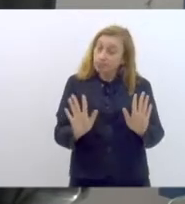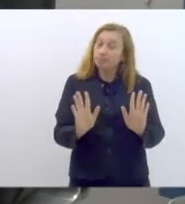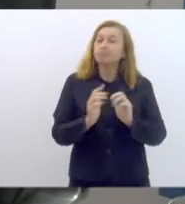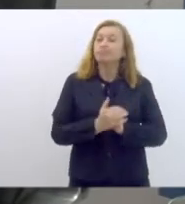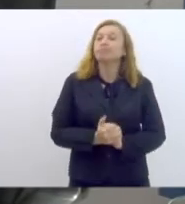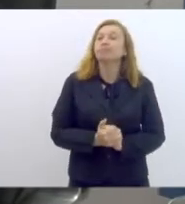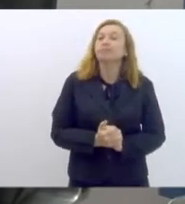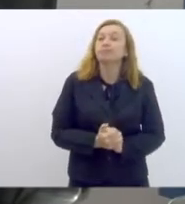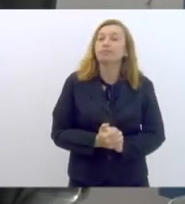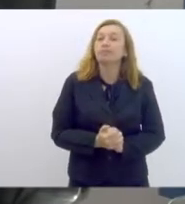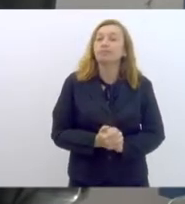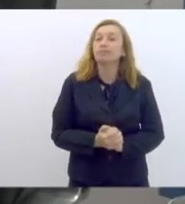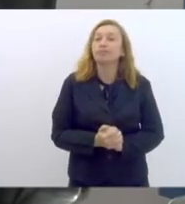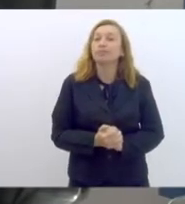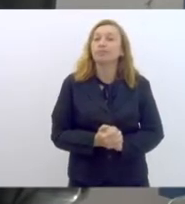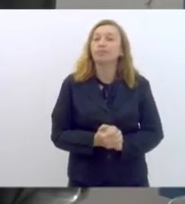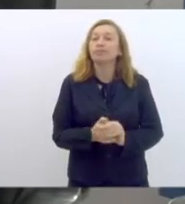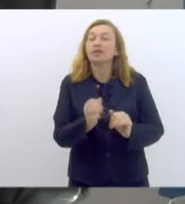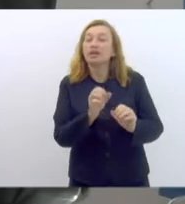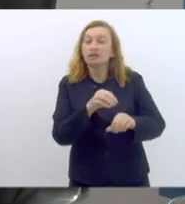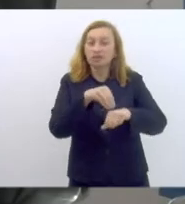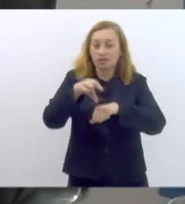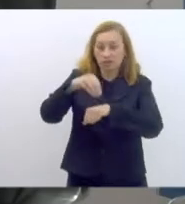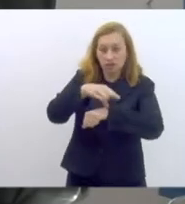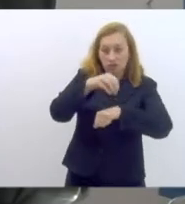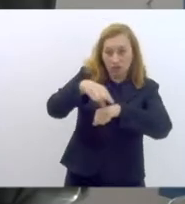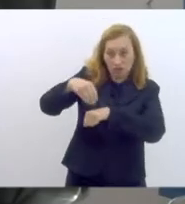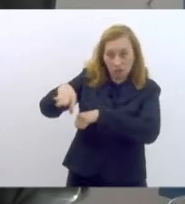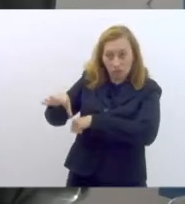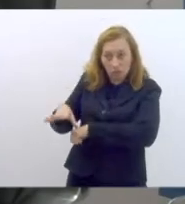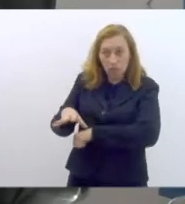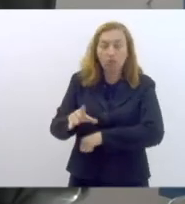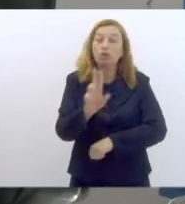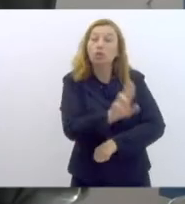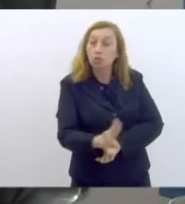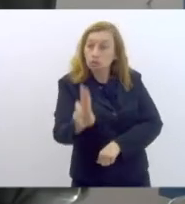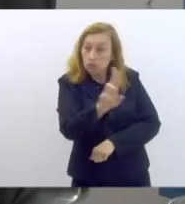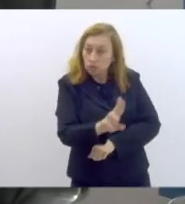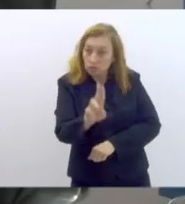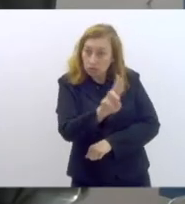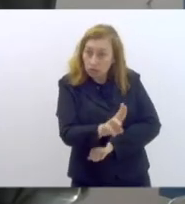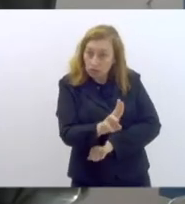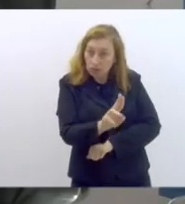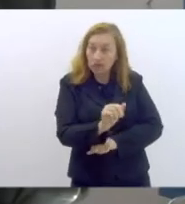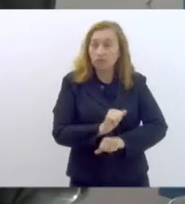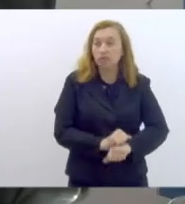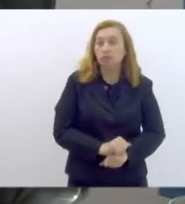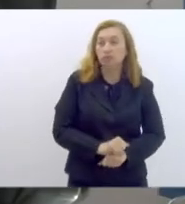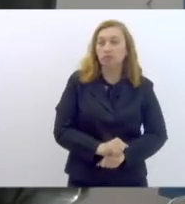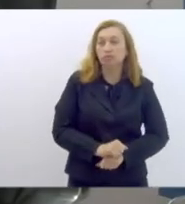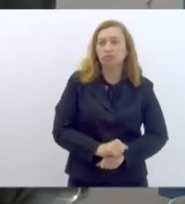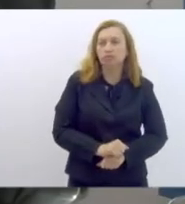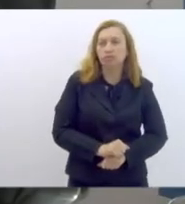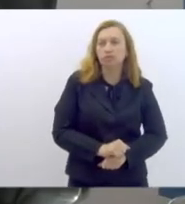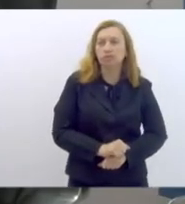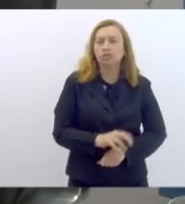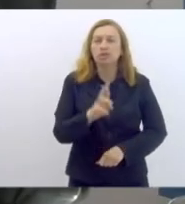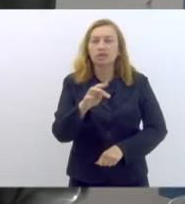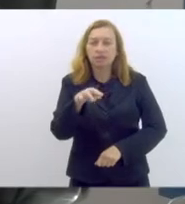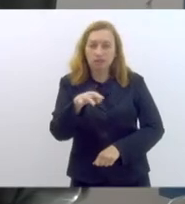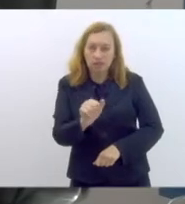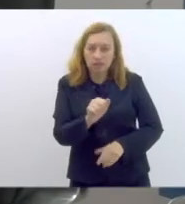forma, esses mesmos indicadores foram usados nas simulações das receitas